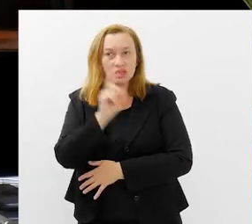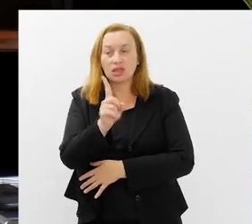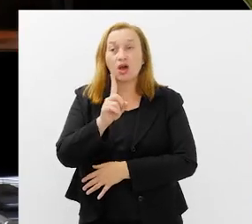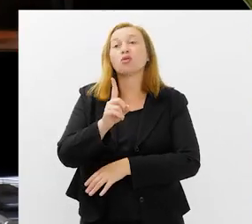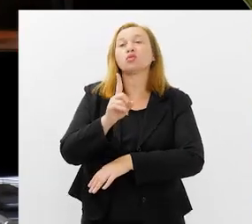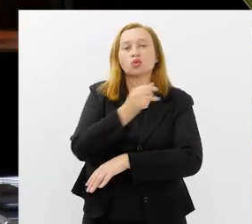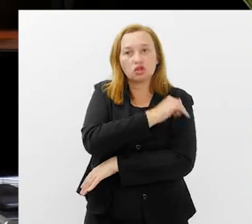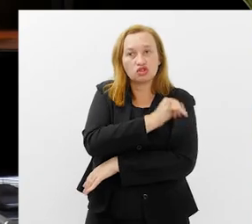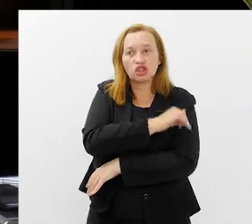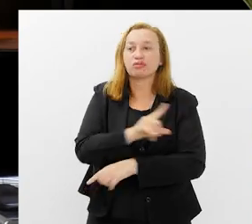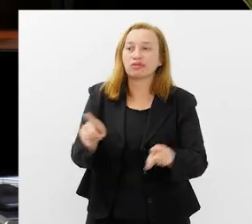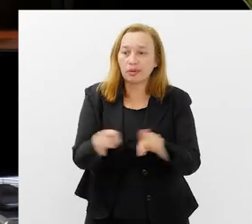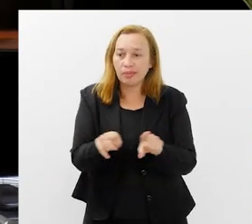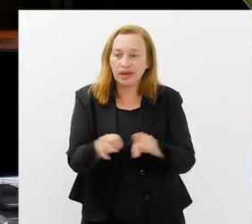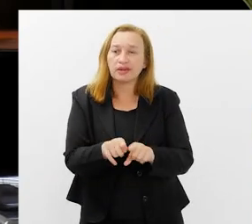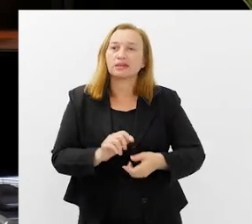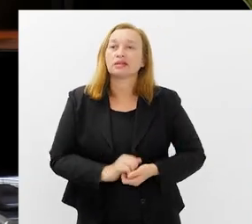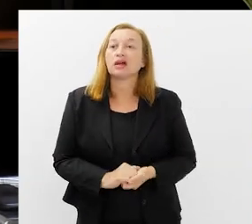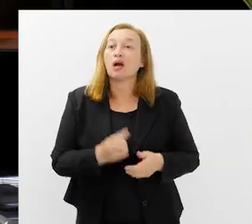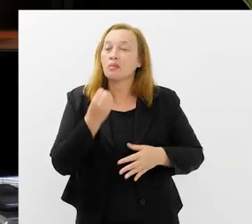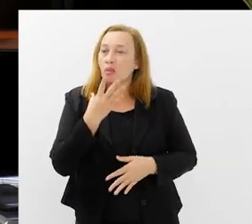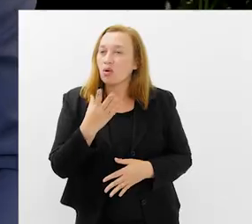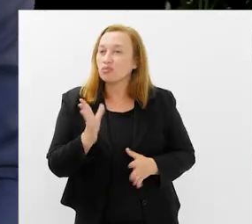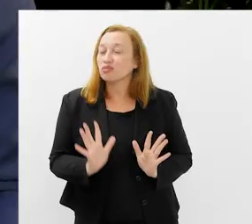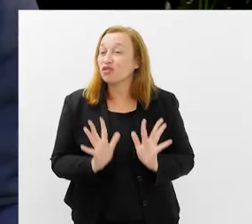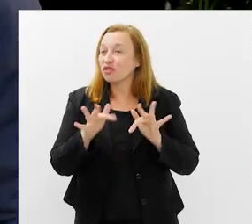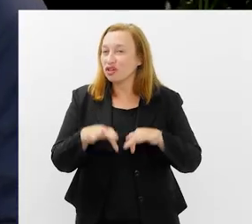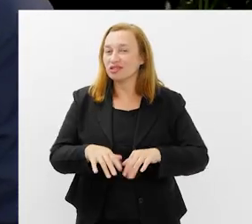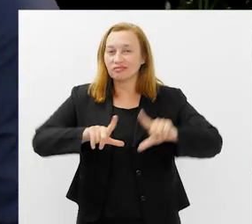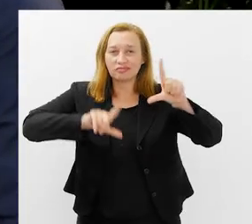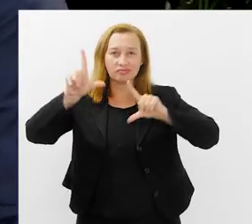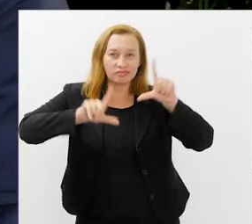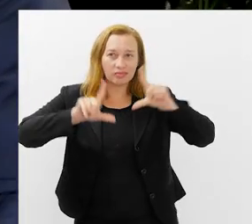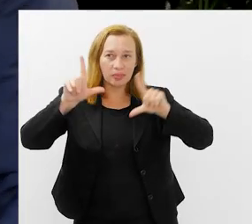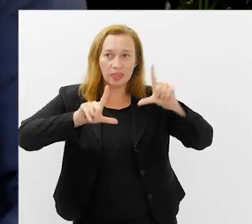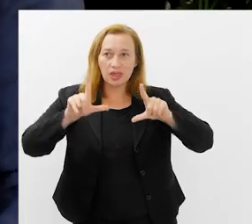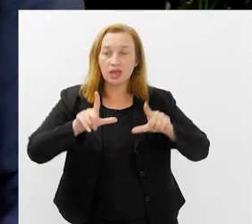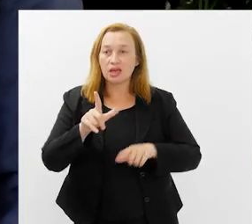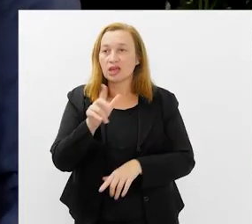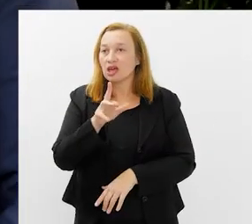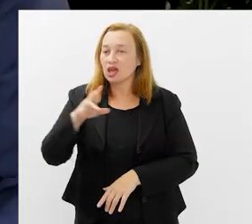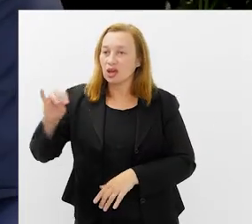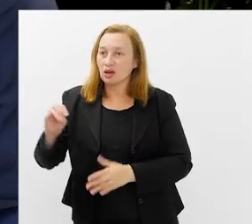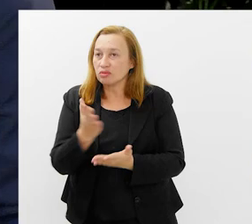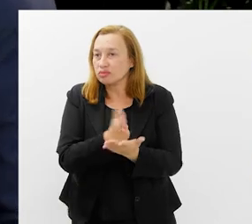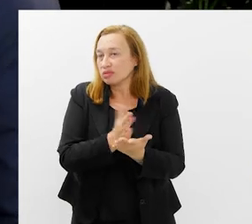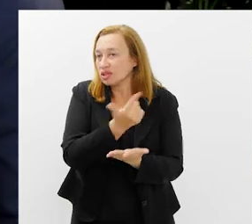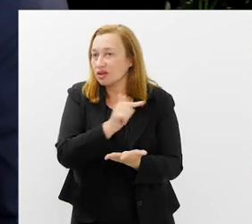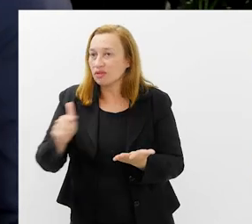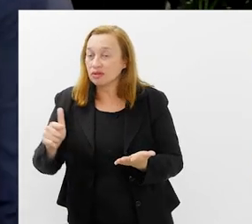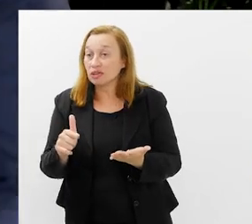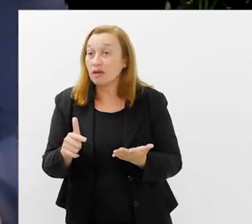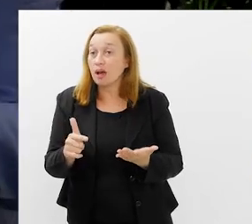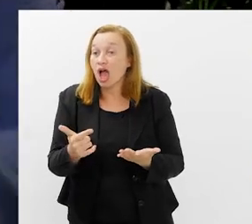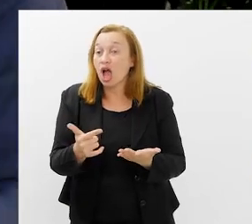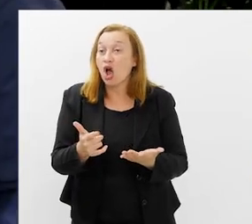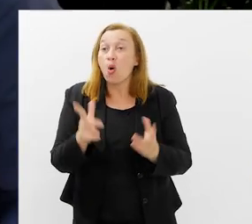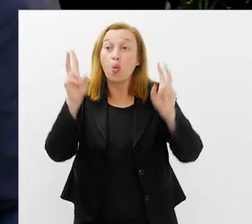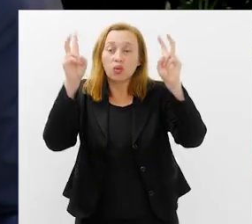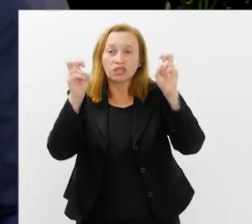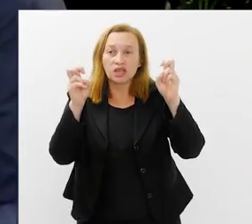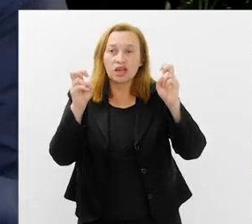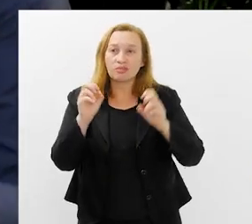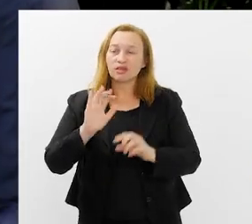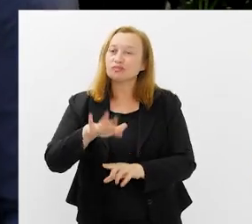na Amazônia, né? No Rio de Janeiro. No também, Rio de Janeiro, né? Verdade. Enfim. Bom, chegamos ao fim do nosso programa. Rio Sem Fronteiras trouxe hoje o